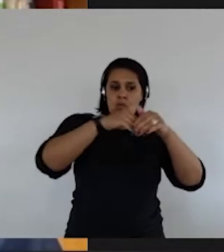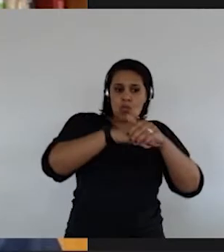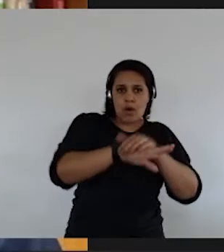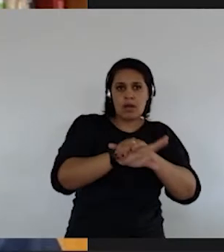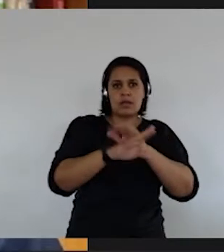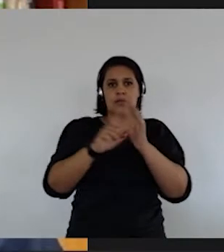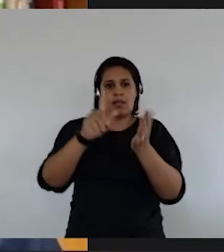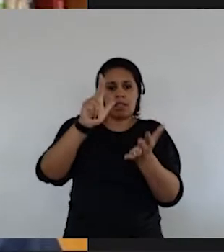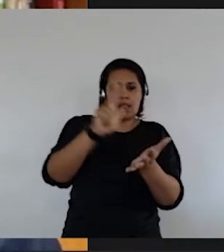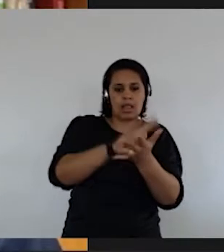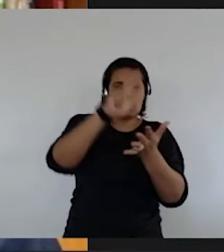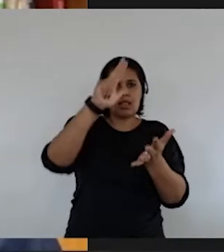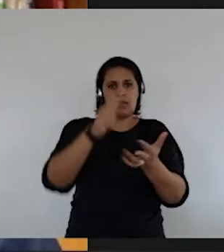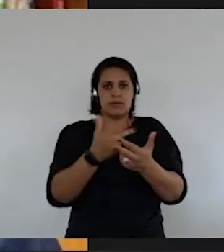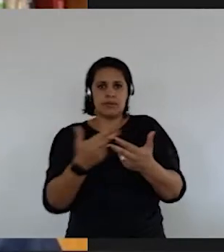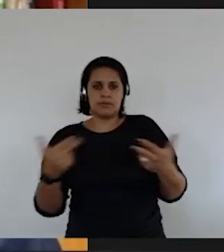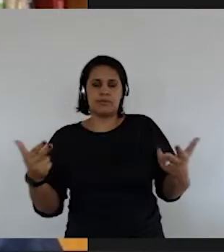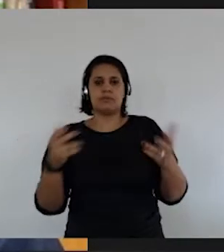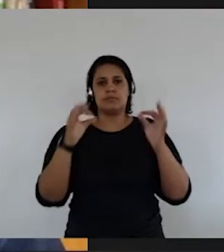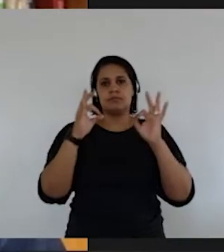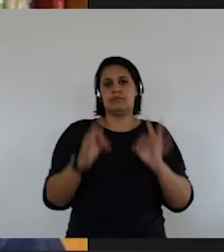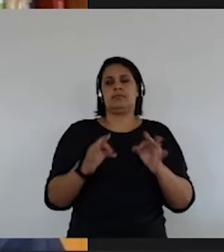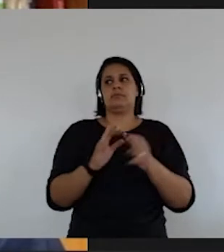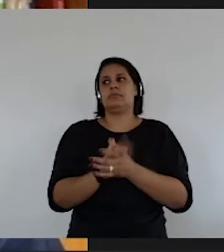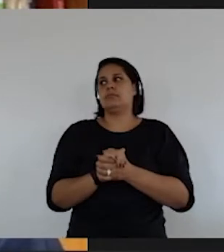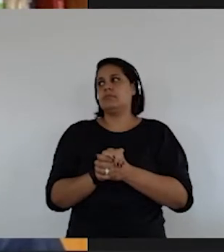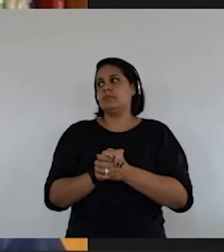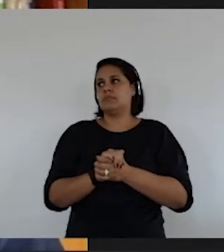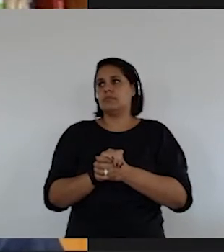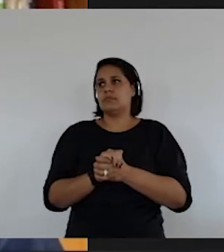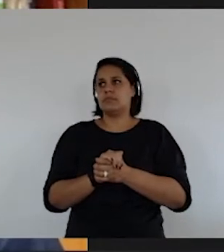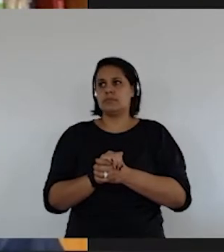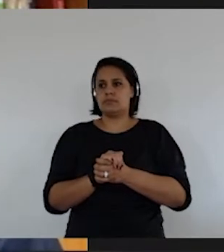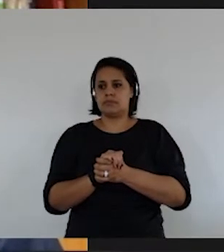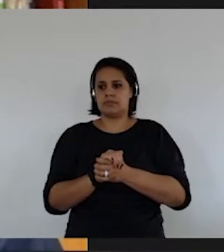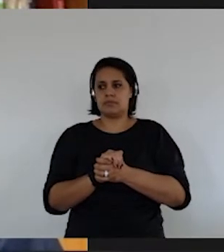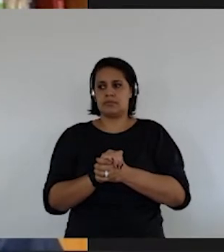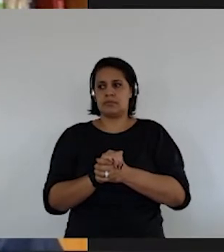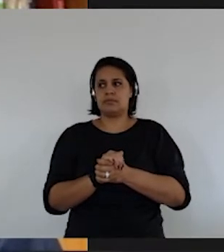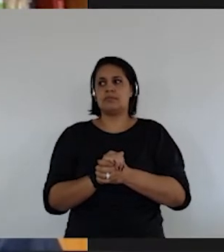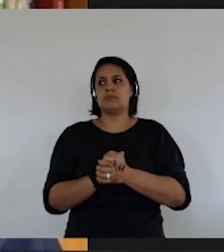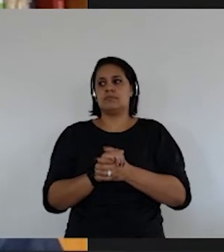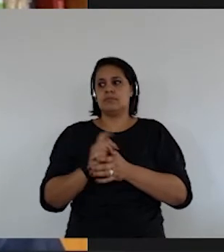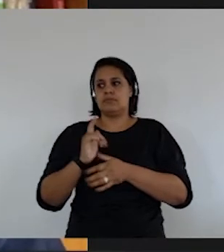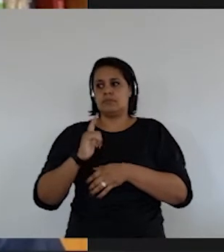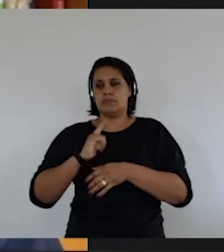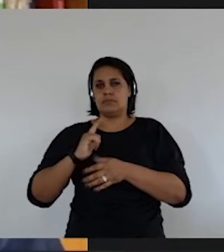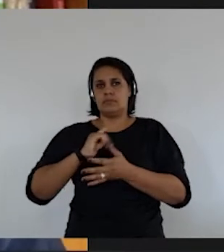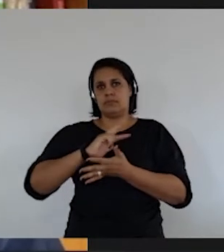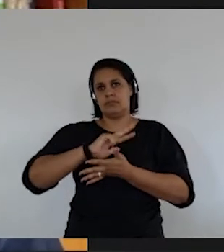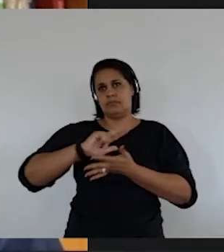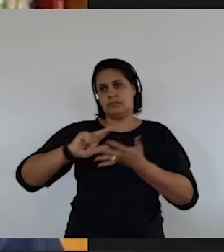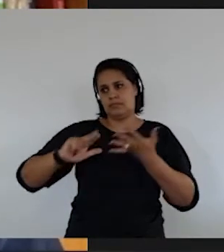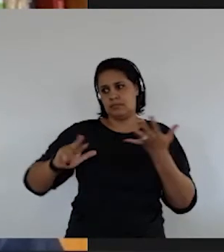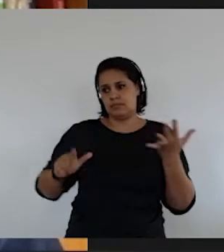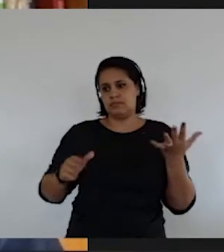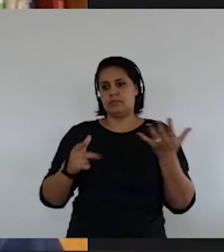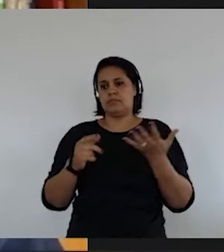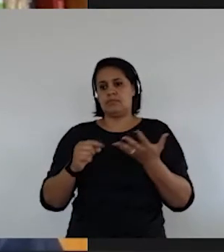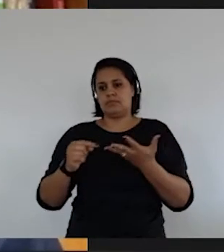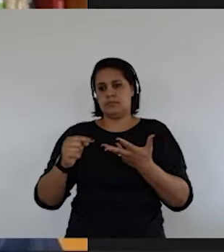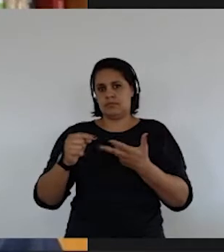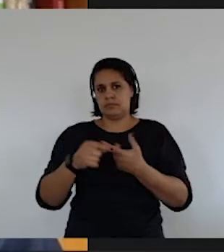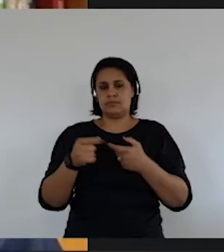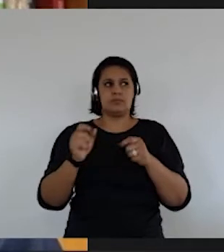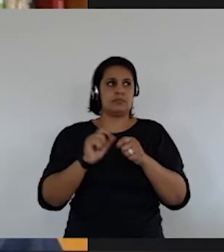meio eletrônico, na forma da lei. Contudo, foi estipulada uma série de condições para a realização desses atos